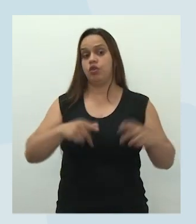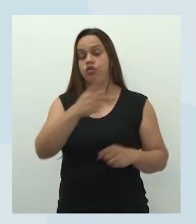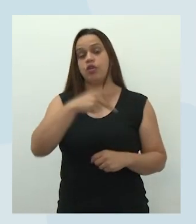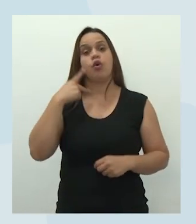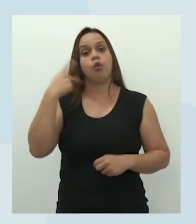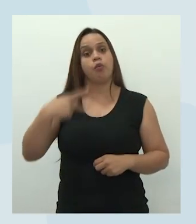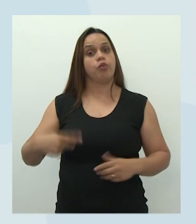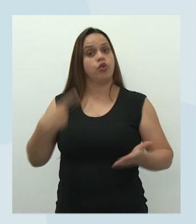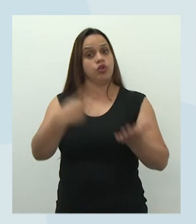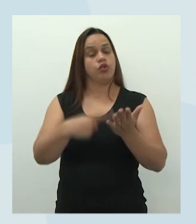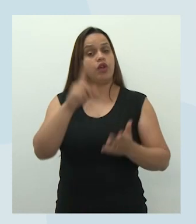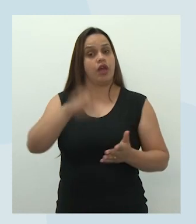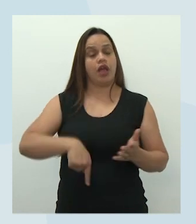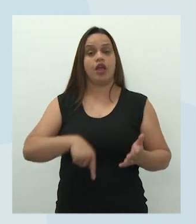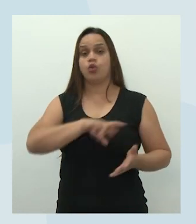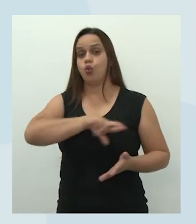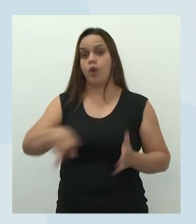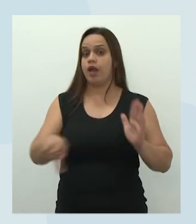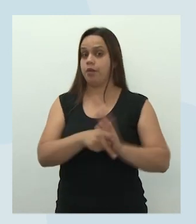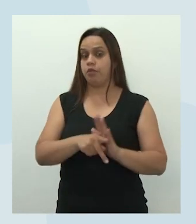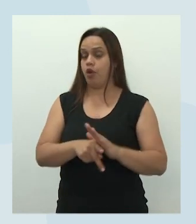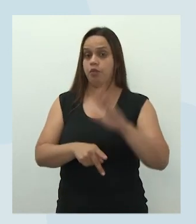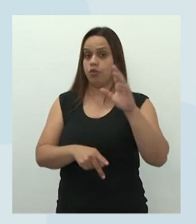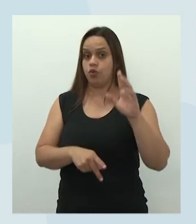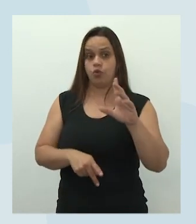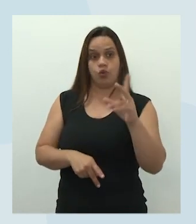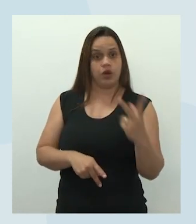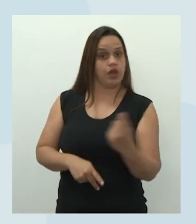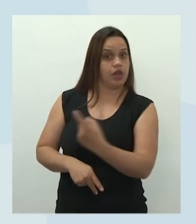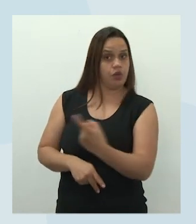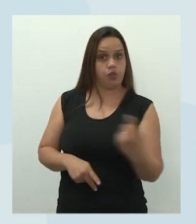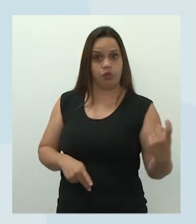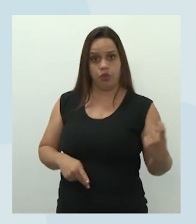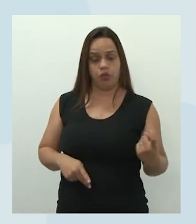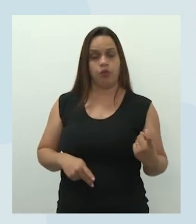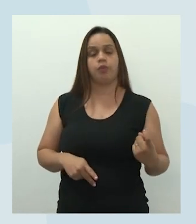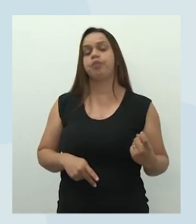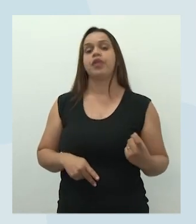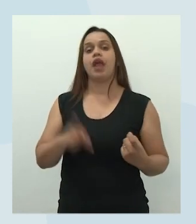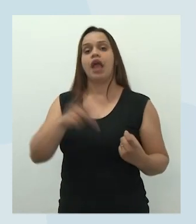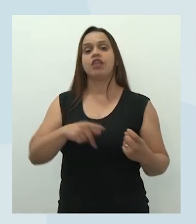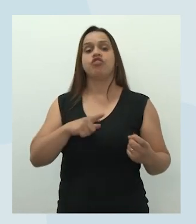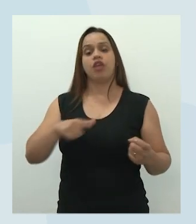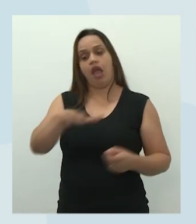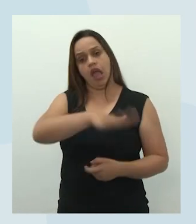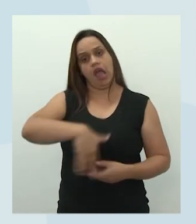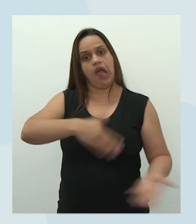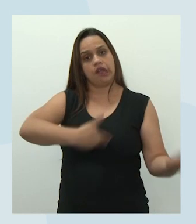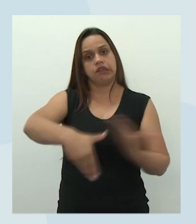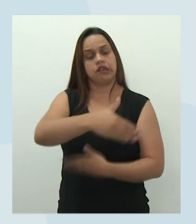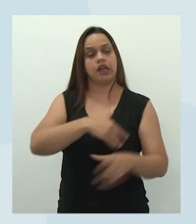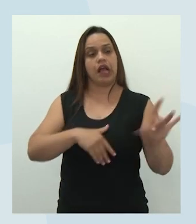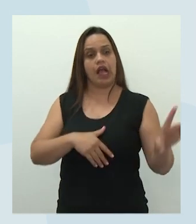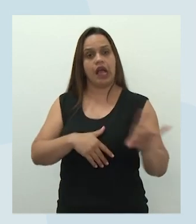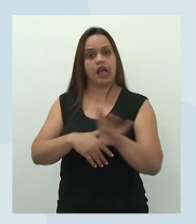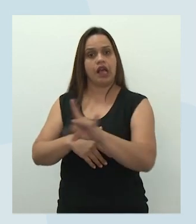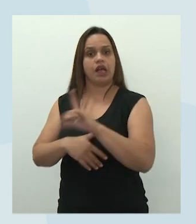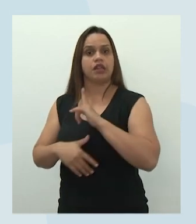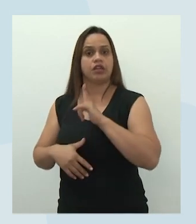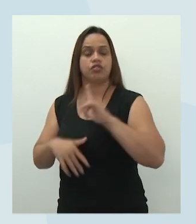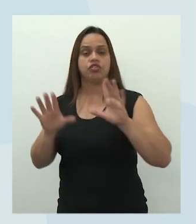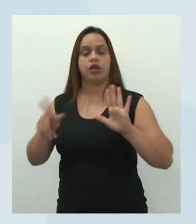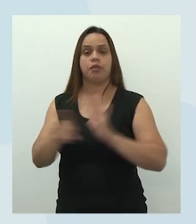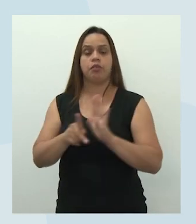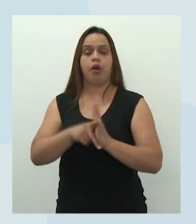não necessariamente era o mesmo, né? Elas tinham uma autonomia entre elas, né? Cada uma tinha o seu sistema